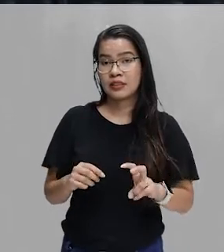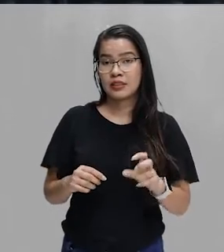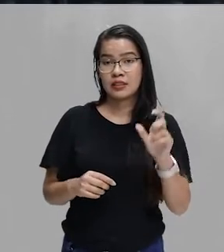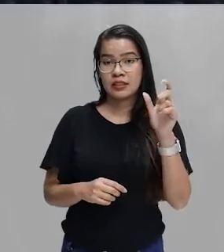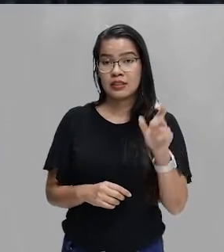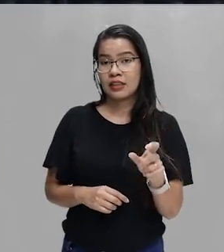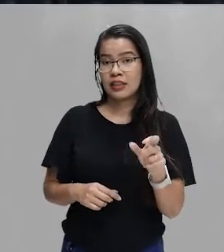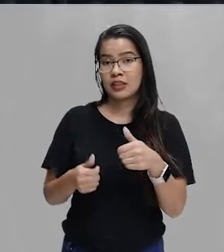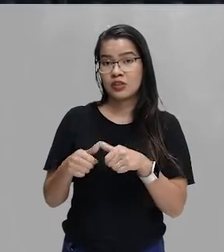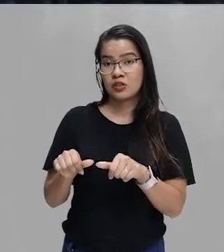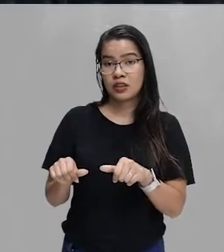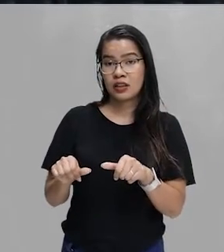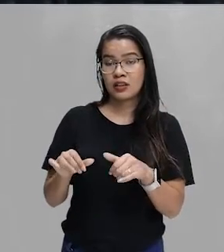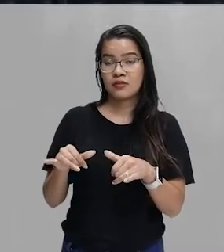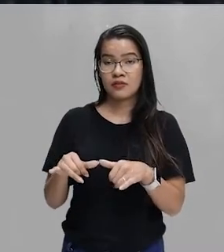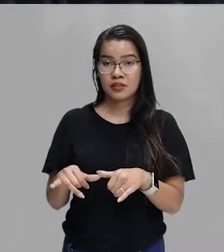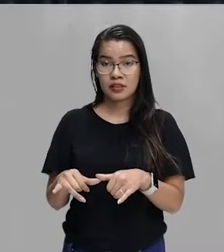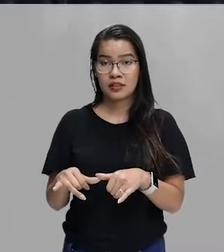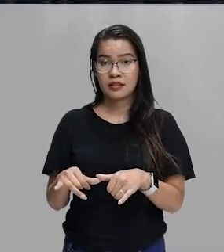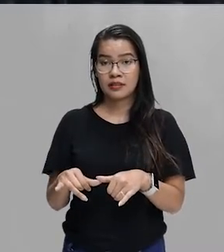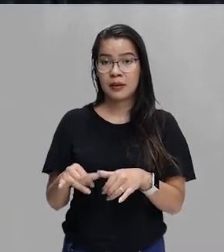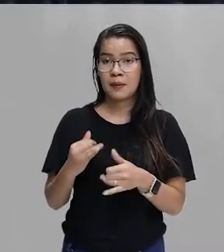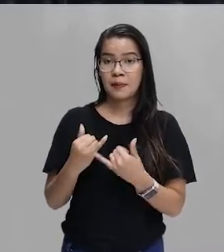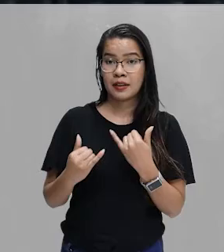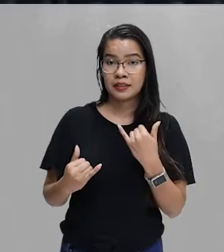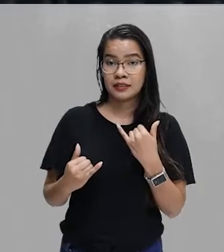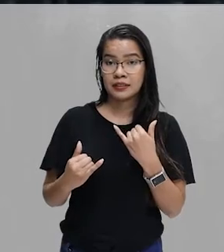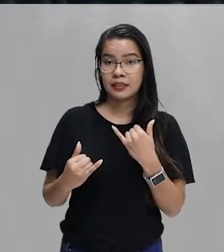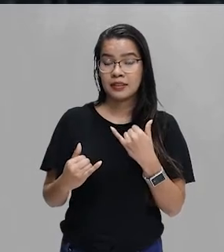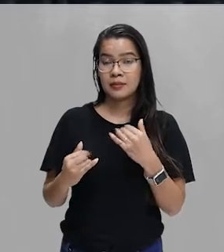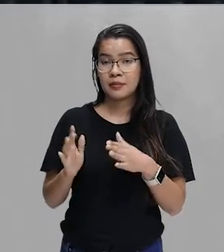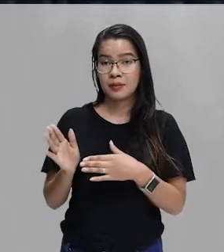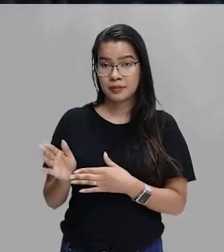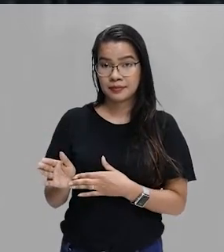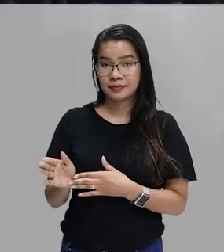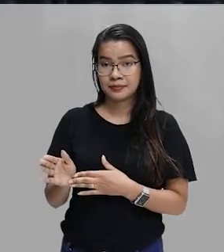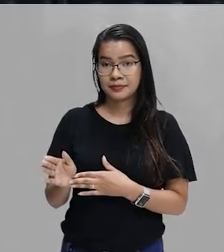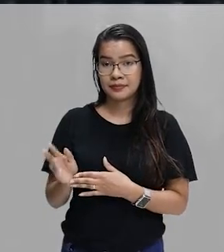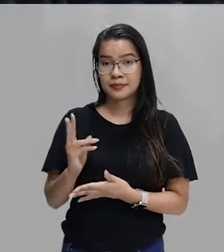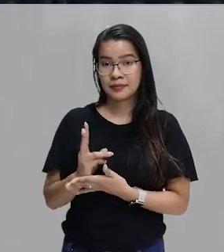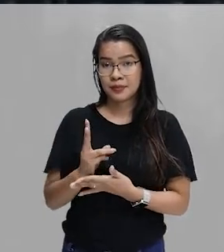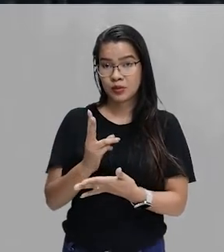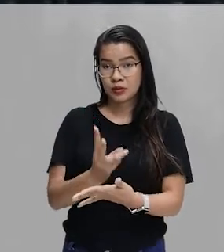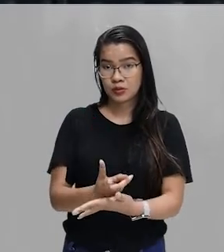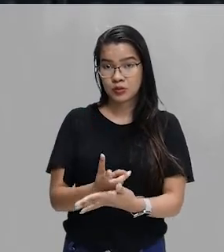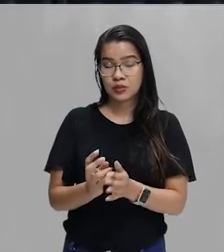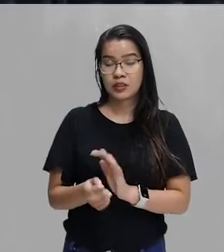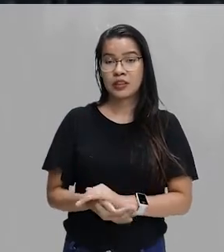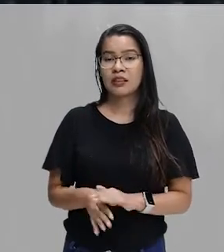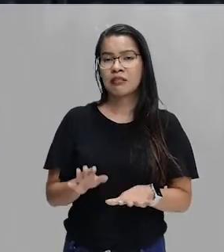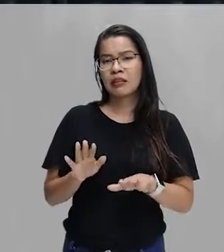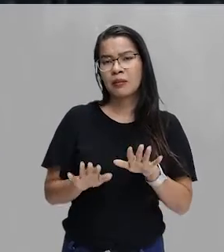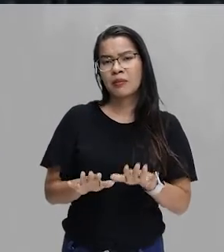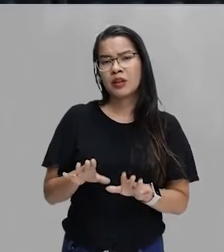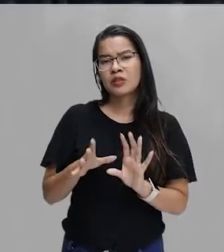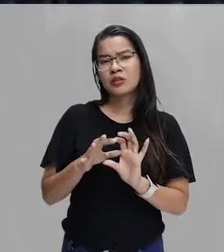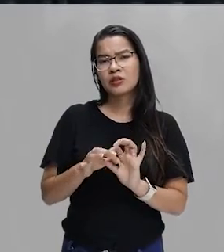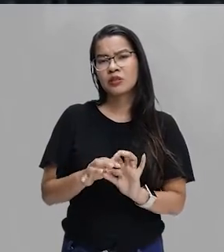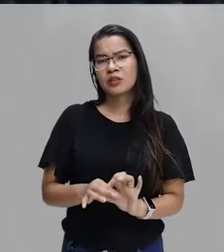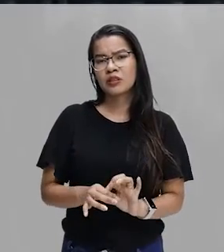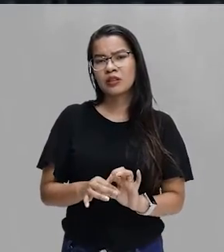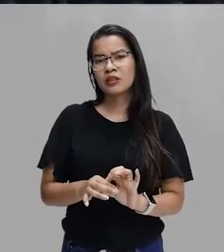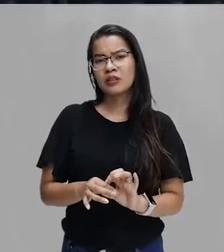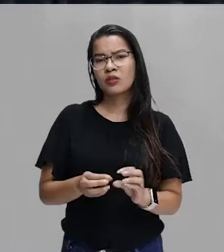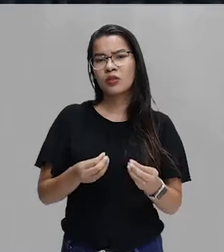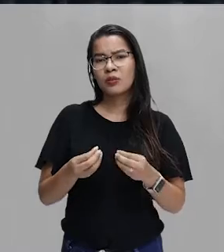ser, estar, ficar, parecer, permanecer, continuar. E dependendo do contexto,